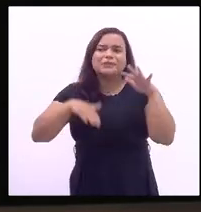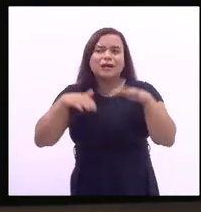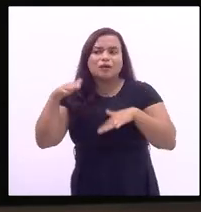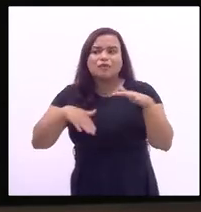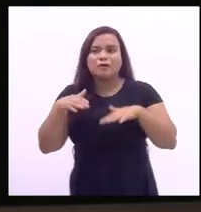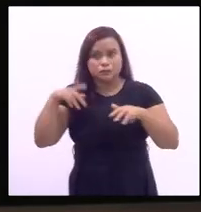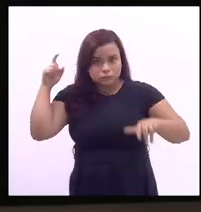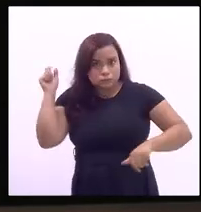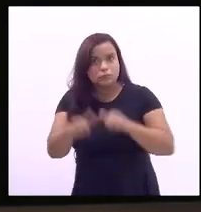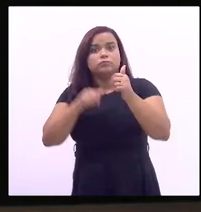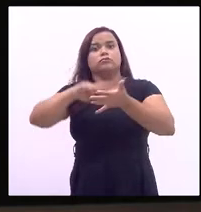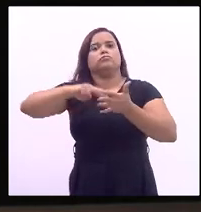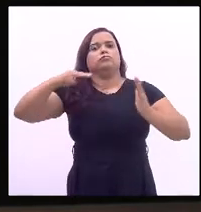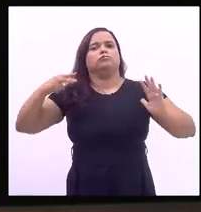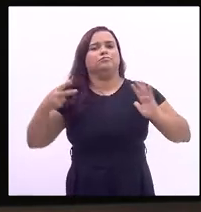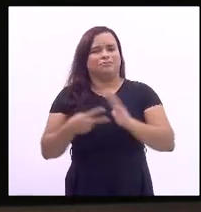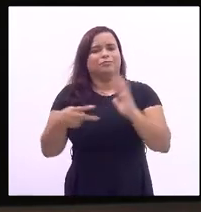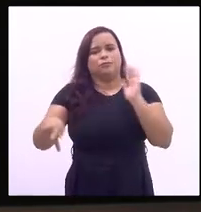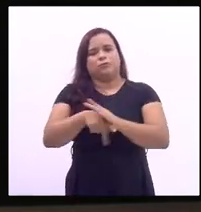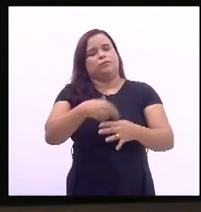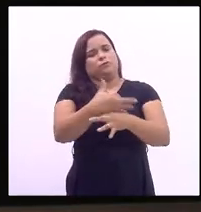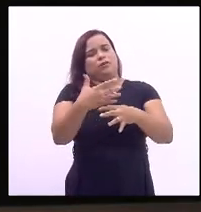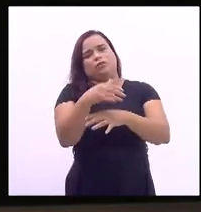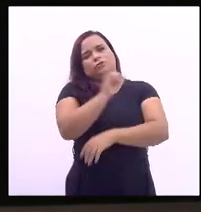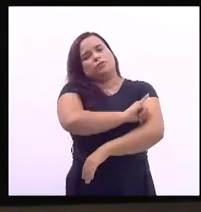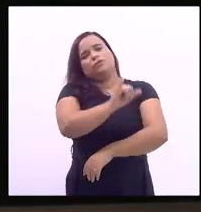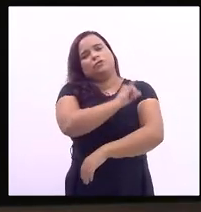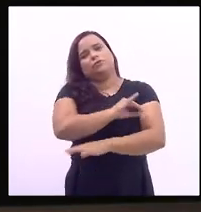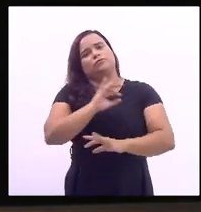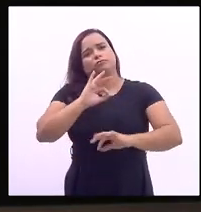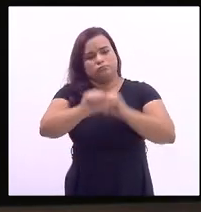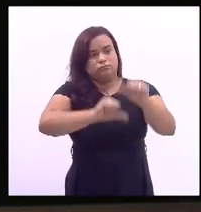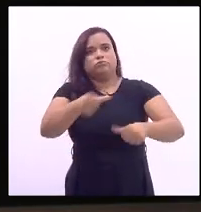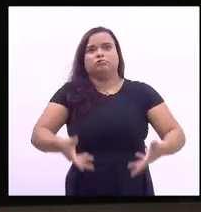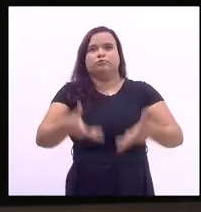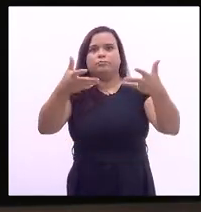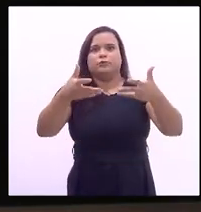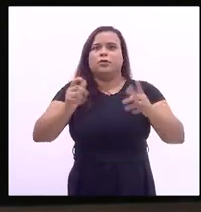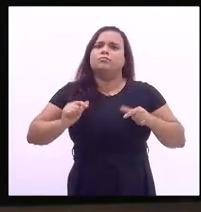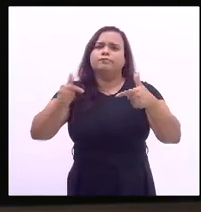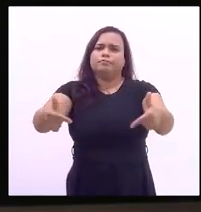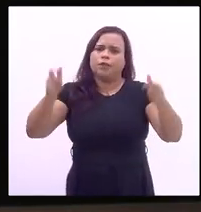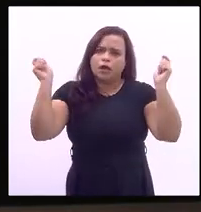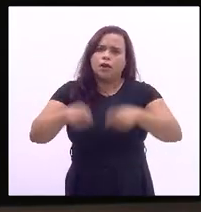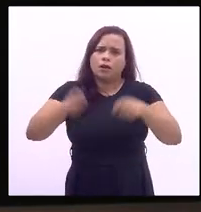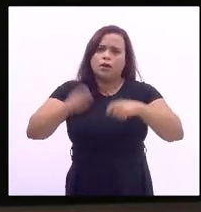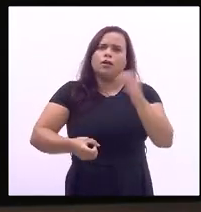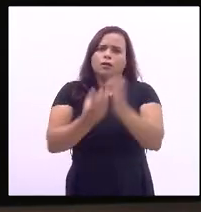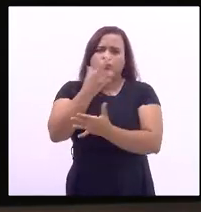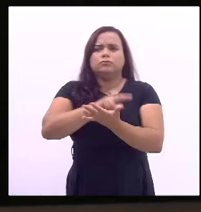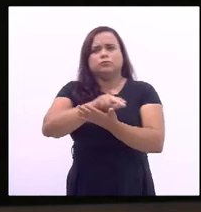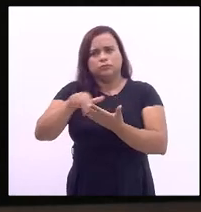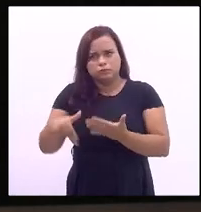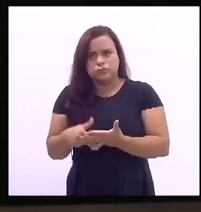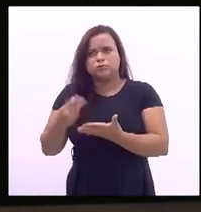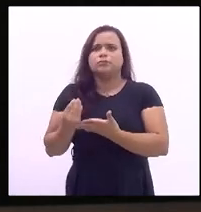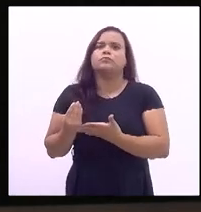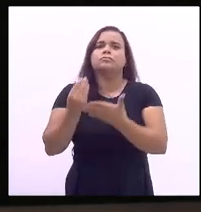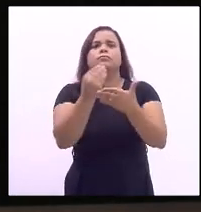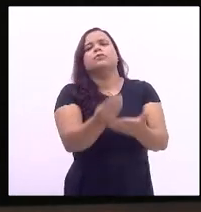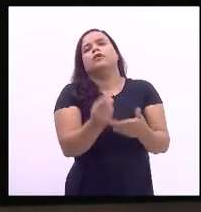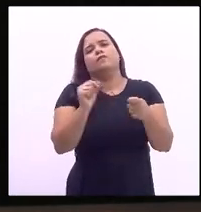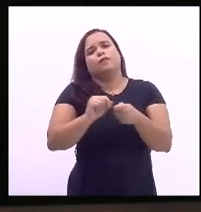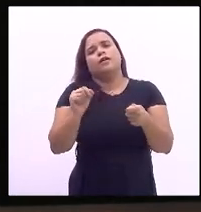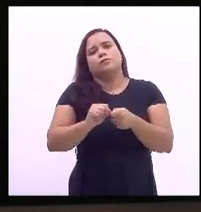ressignificação da cidade e fazer com que acha todas as condições criadas para o estabelecimento